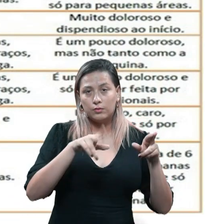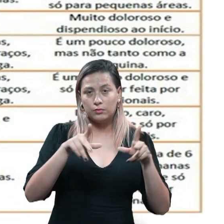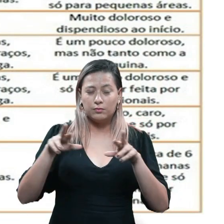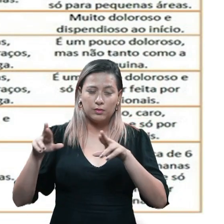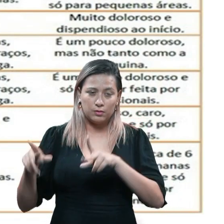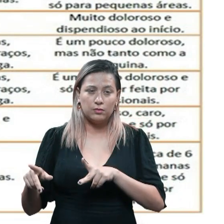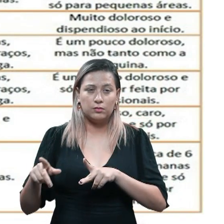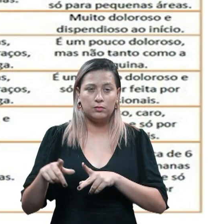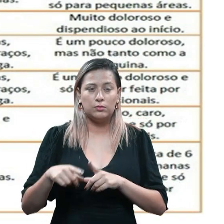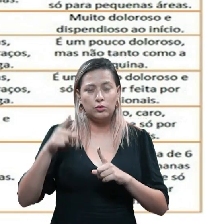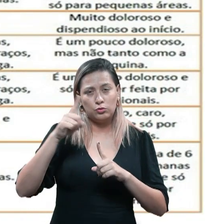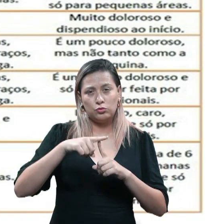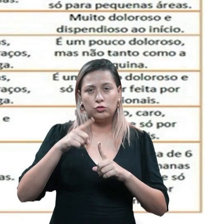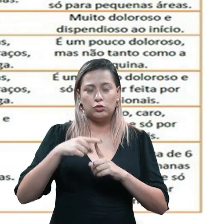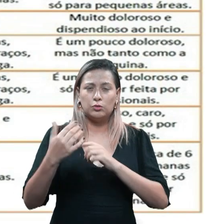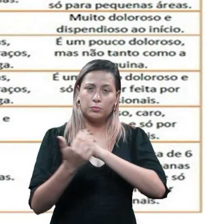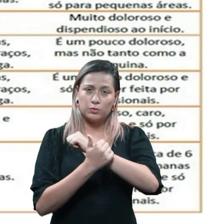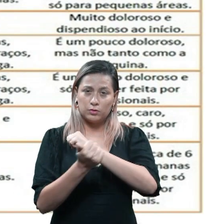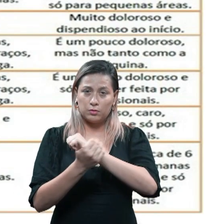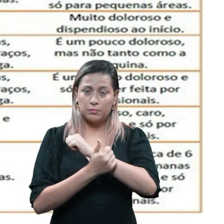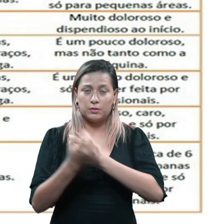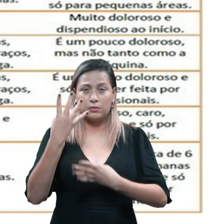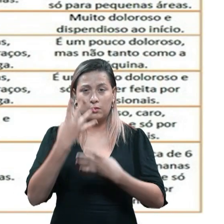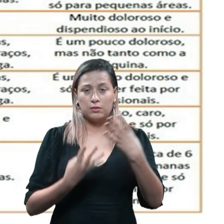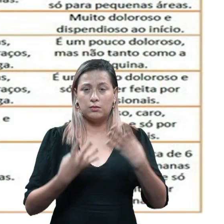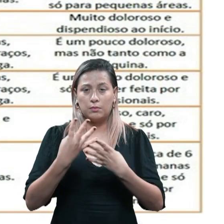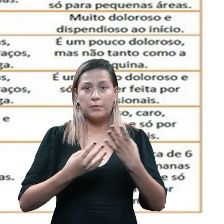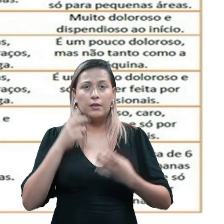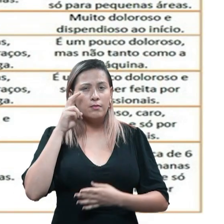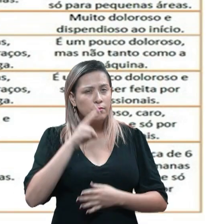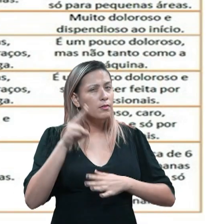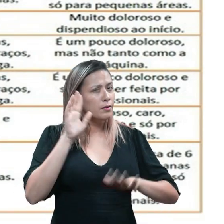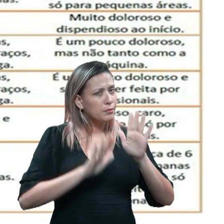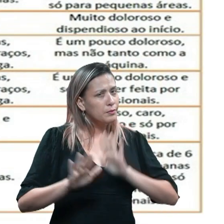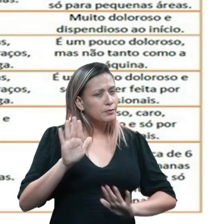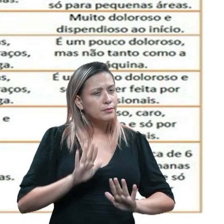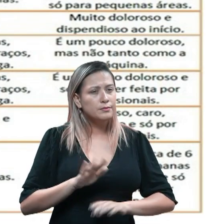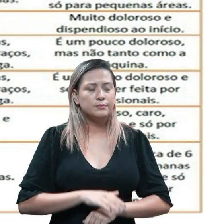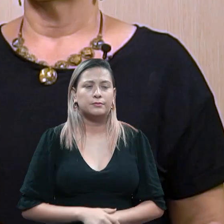depilação, certo? Nessa tabela. Deem uma olhada com cuidado.